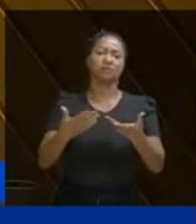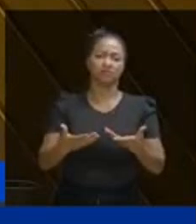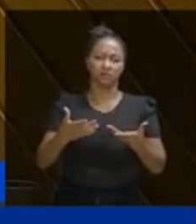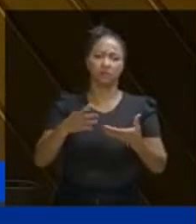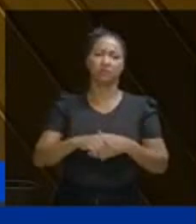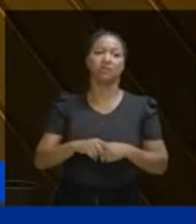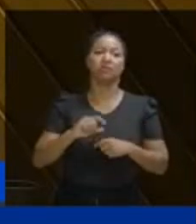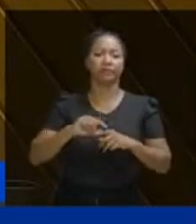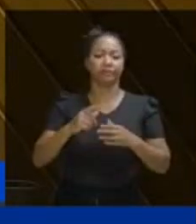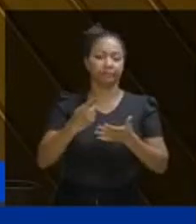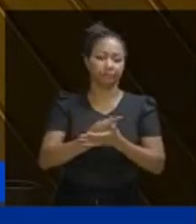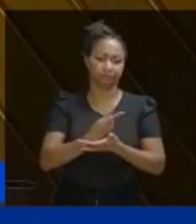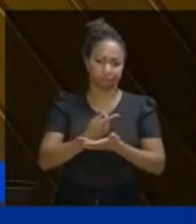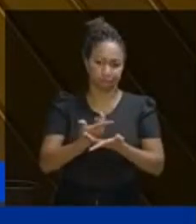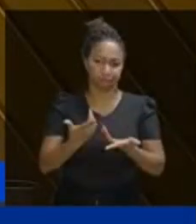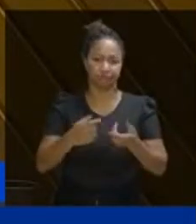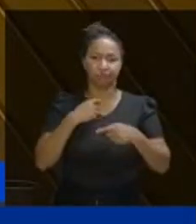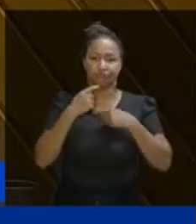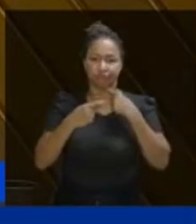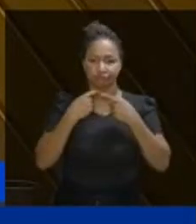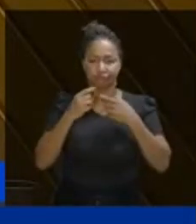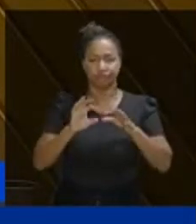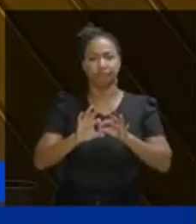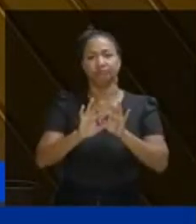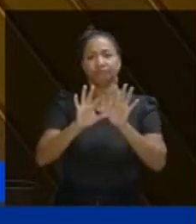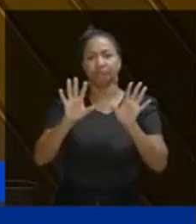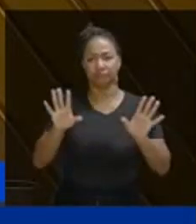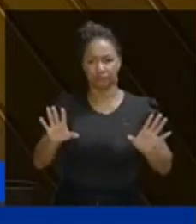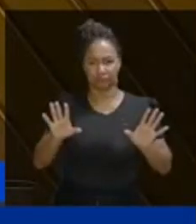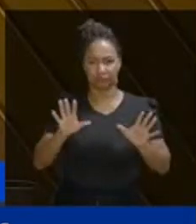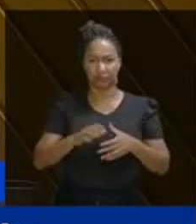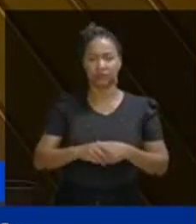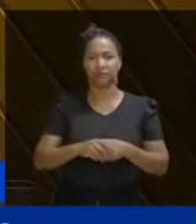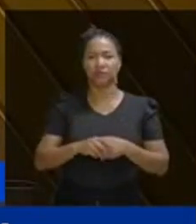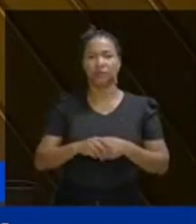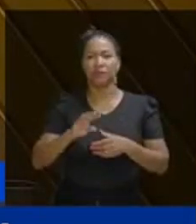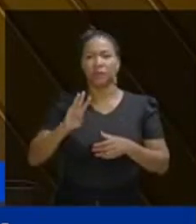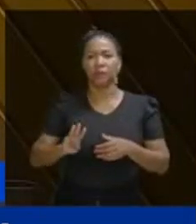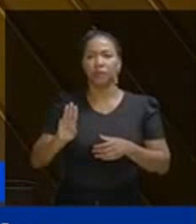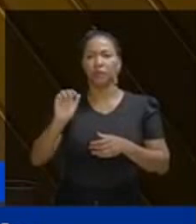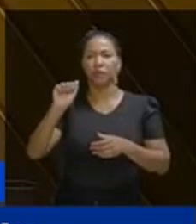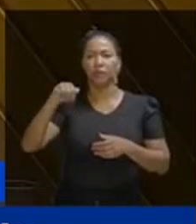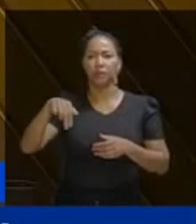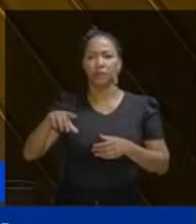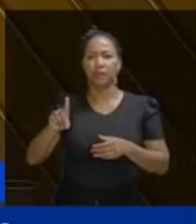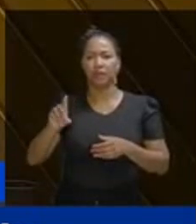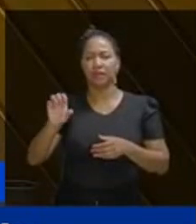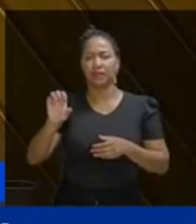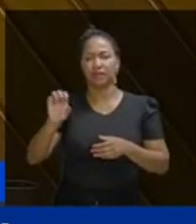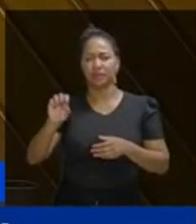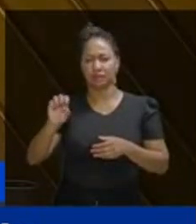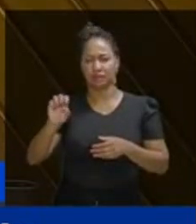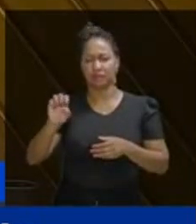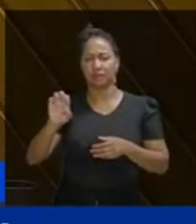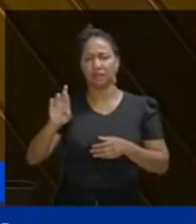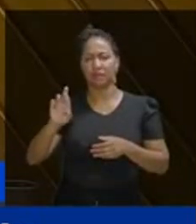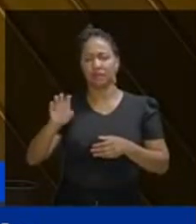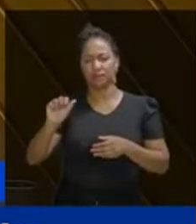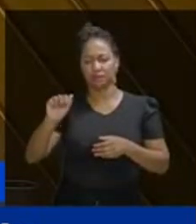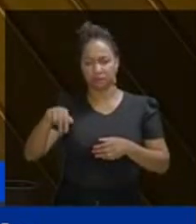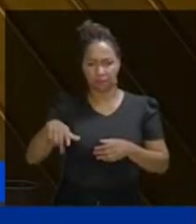estará comprometida com a liberdade do Luanderson. Houve a decretação de